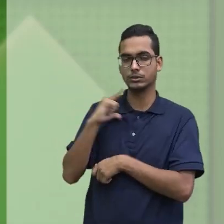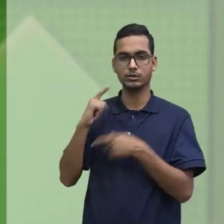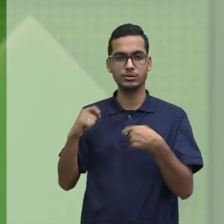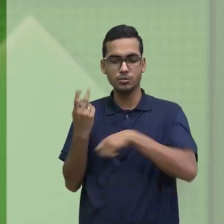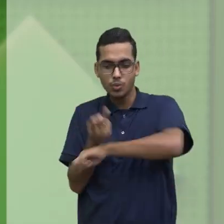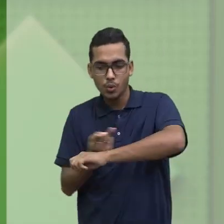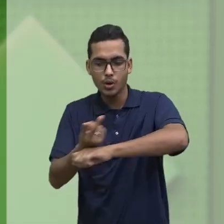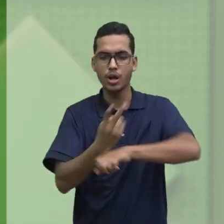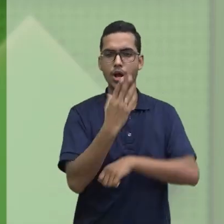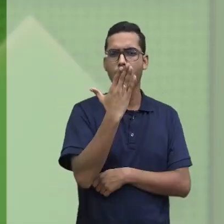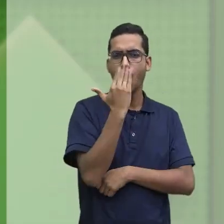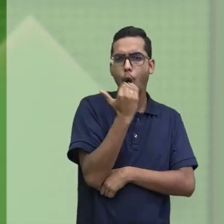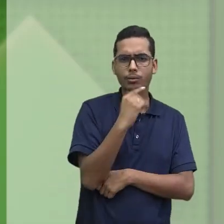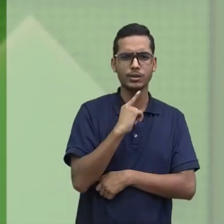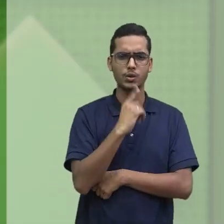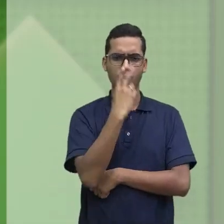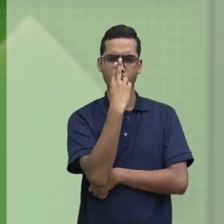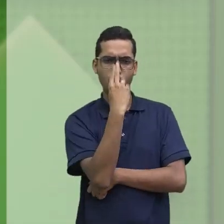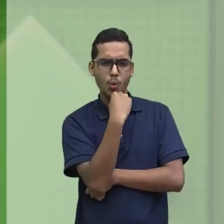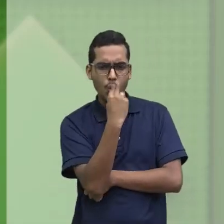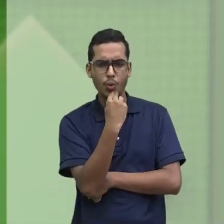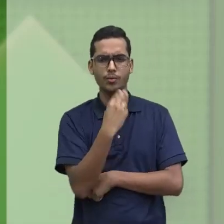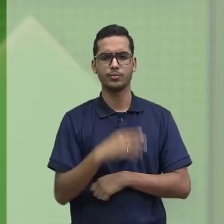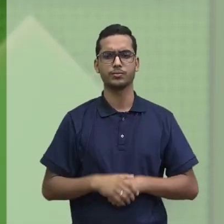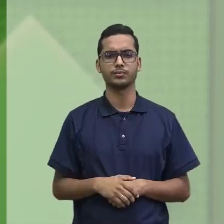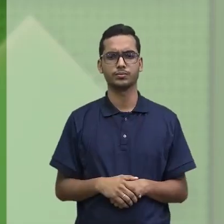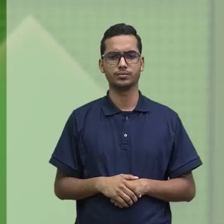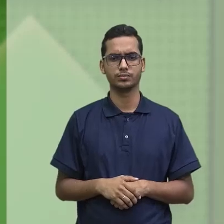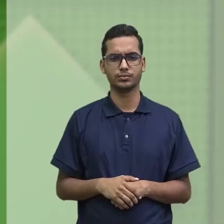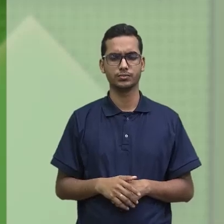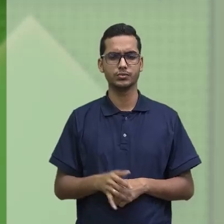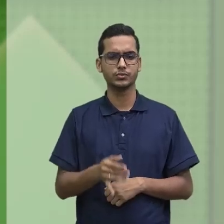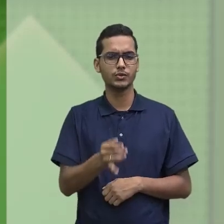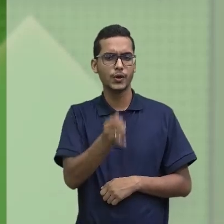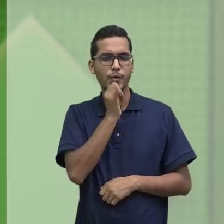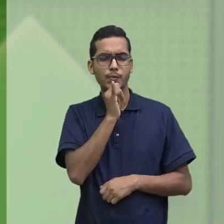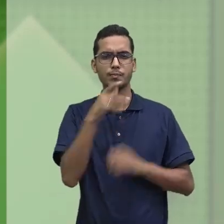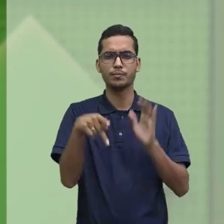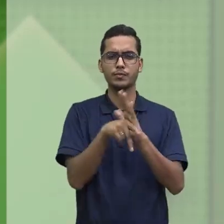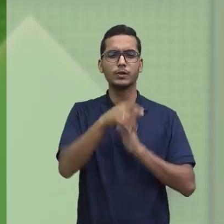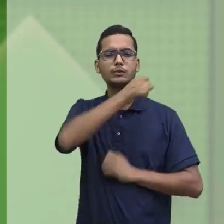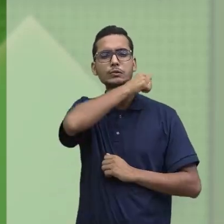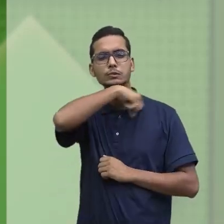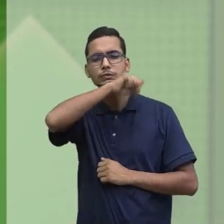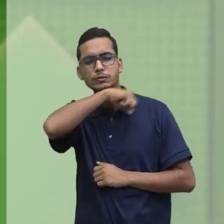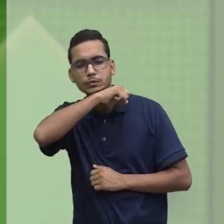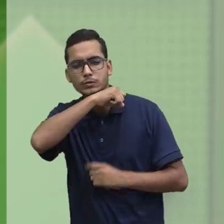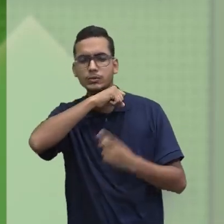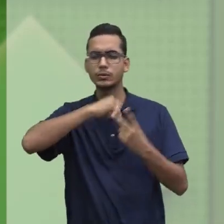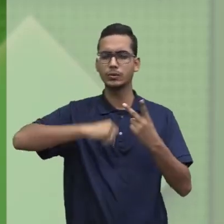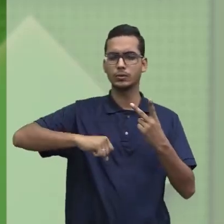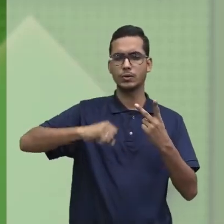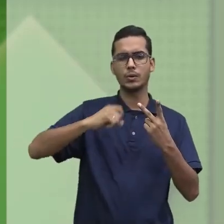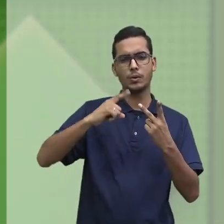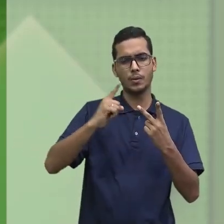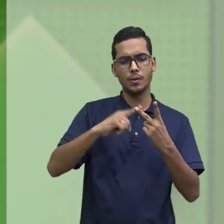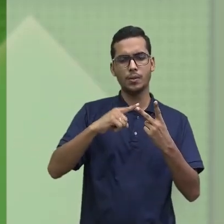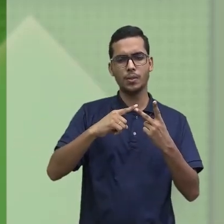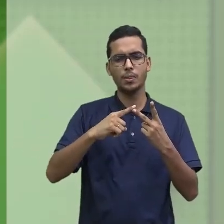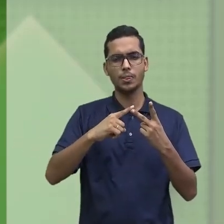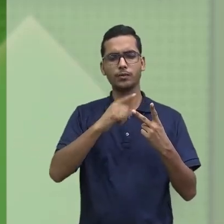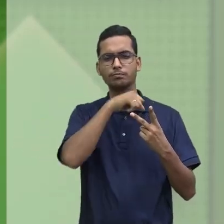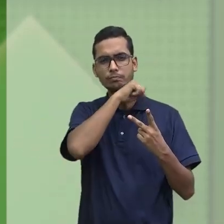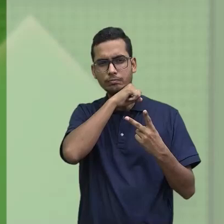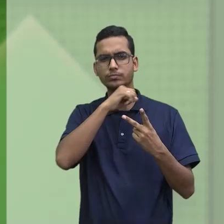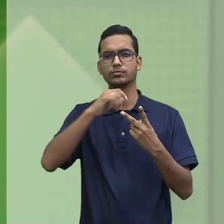né, que não são ultraprocessados, como, por exemplo, presuntos, né, mortadelas, são alimentos muito